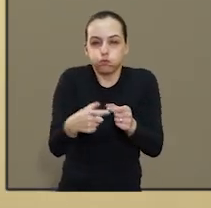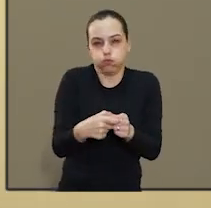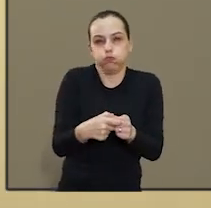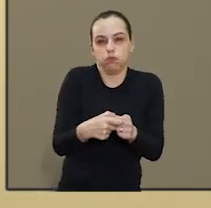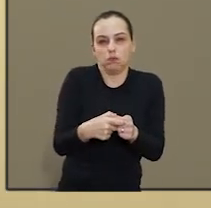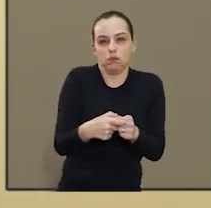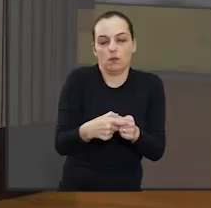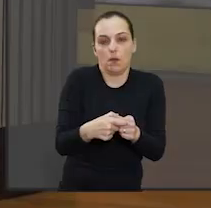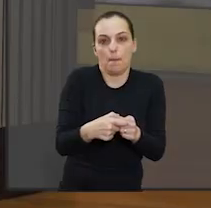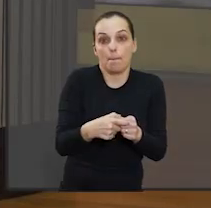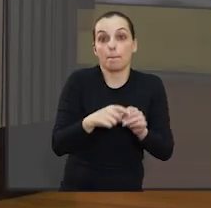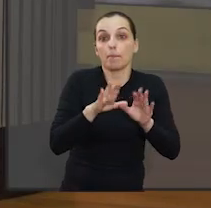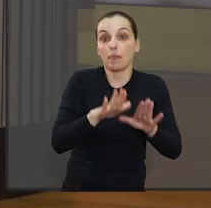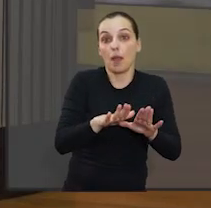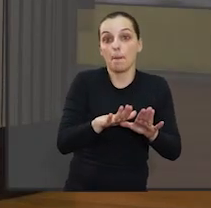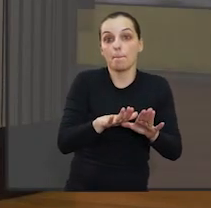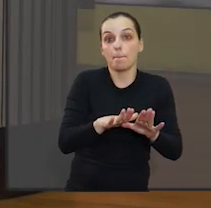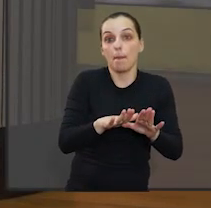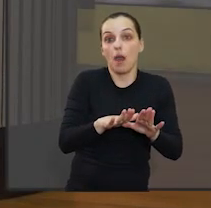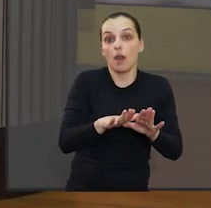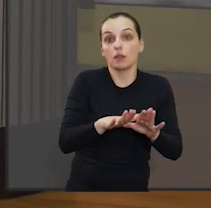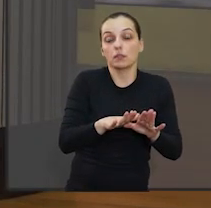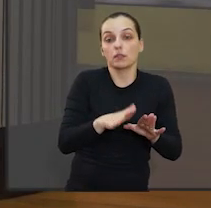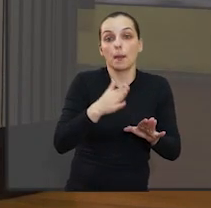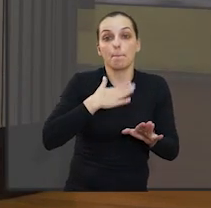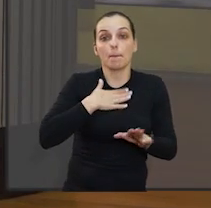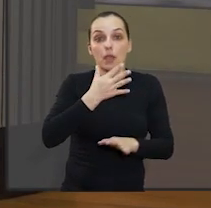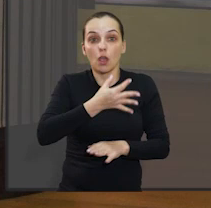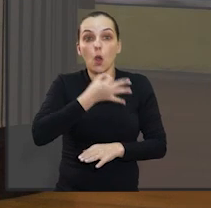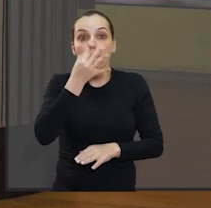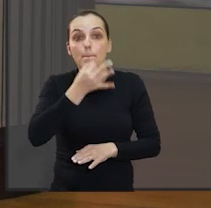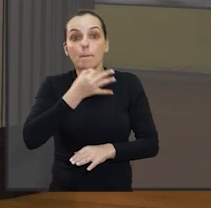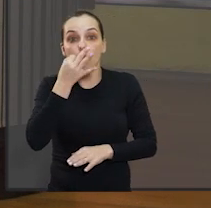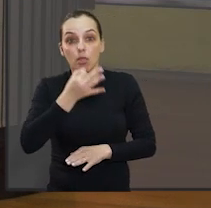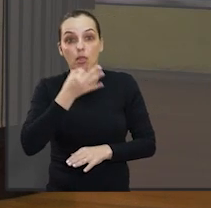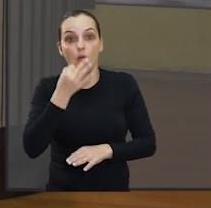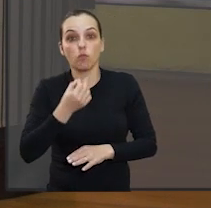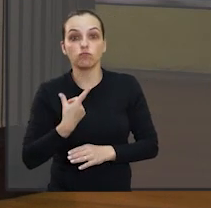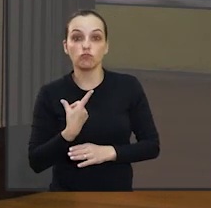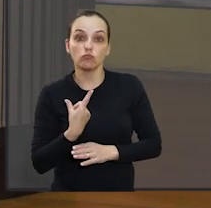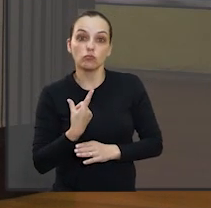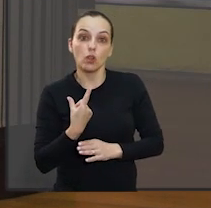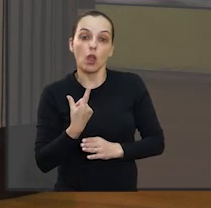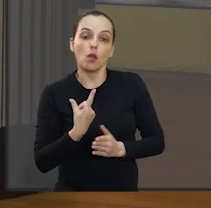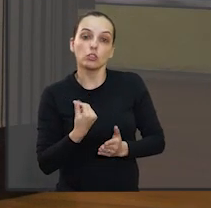vindo, né, já há tempos, assim, sem um investimento